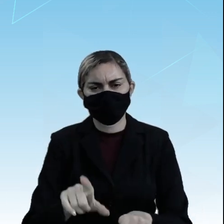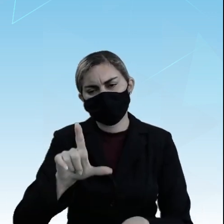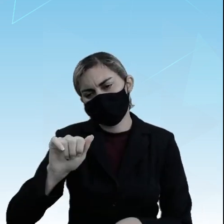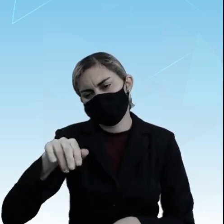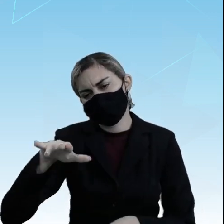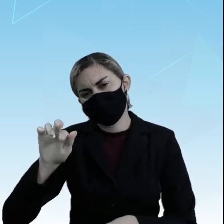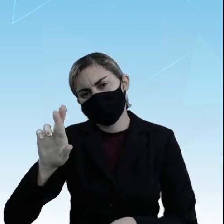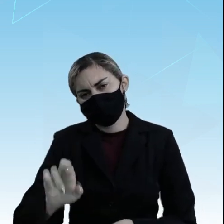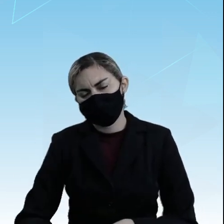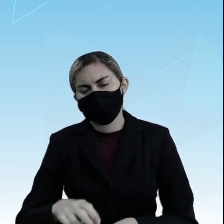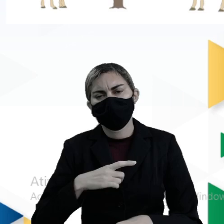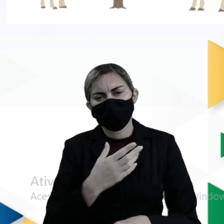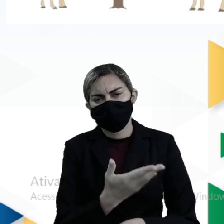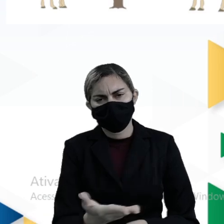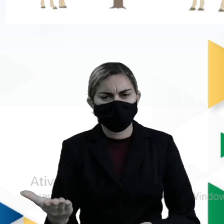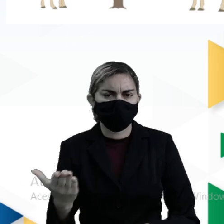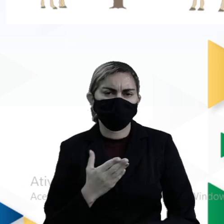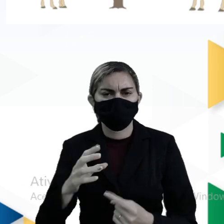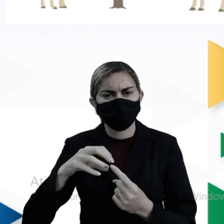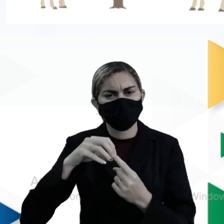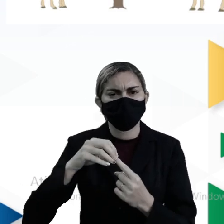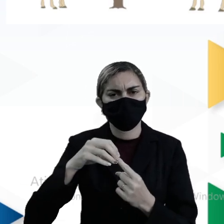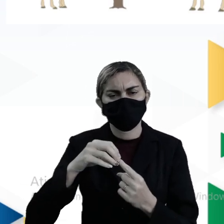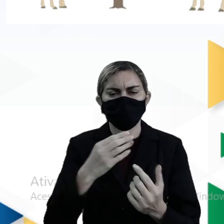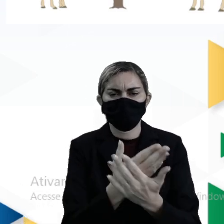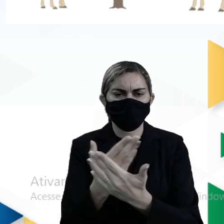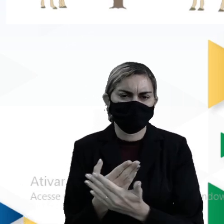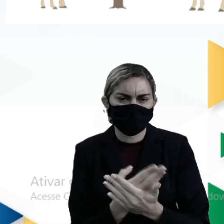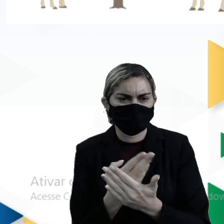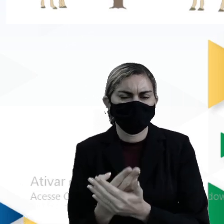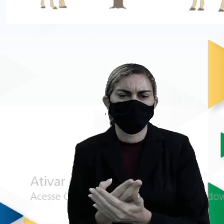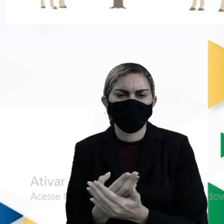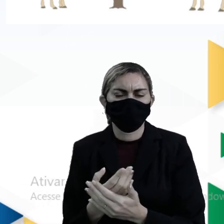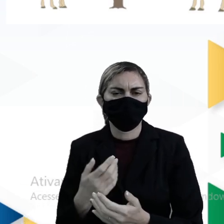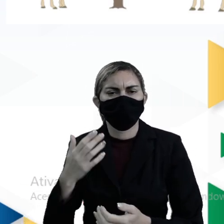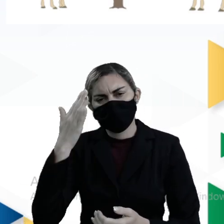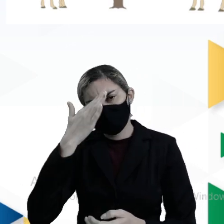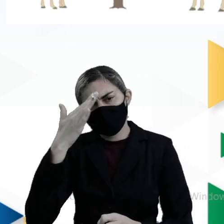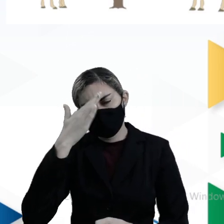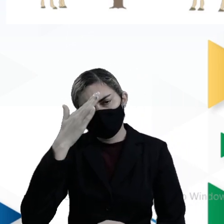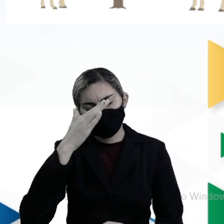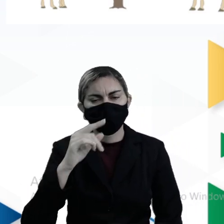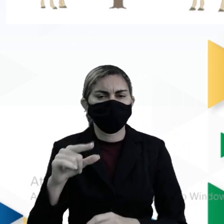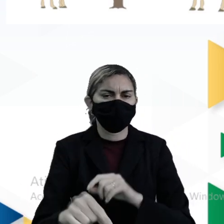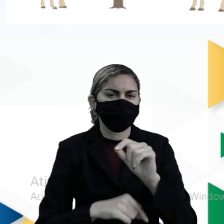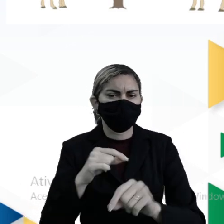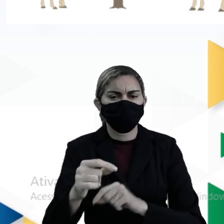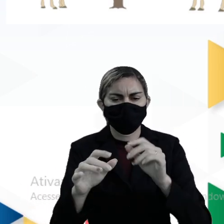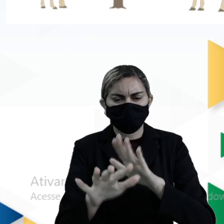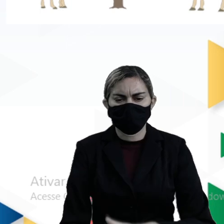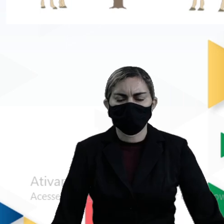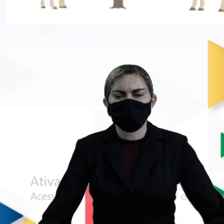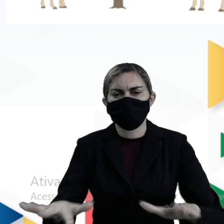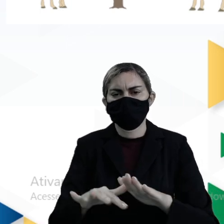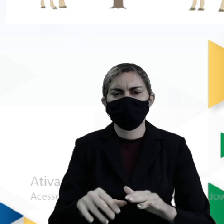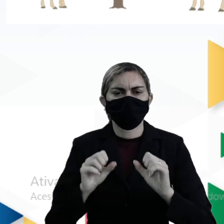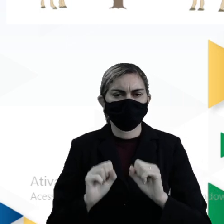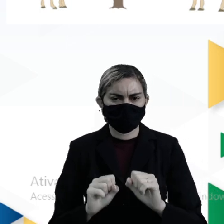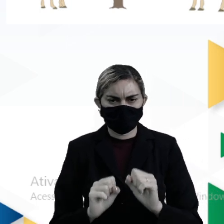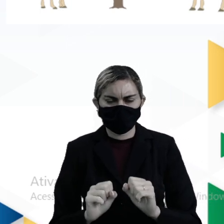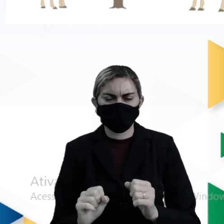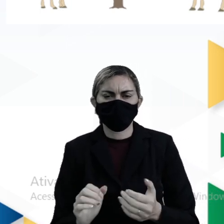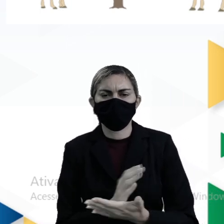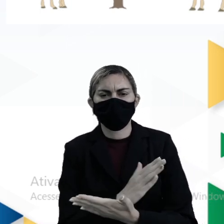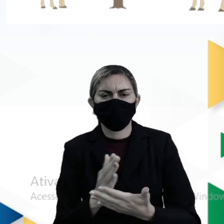Lamarck, eles foram um dos primeiros estudiosos que compreenderam que o meio ele poderia de